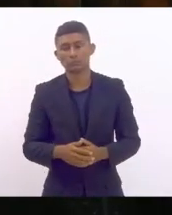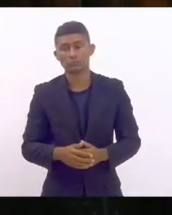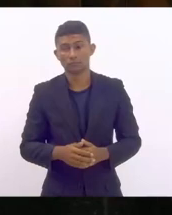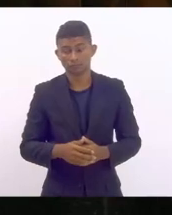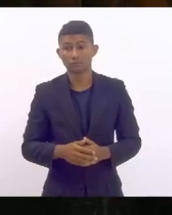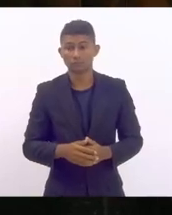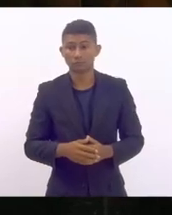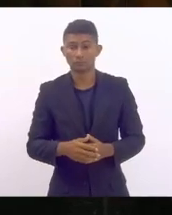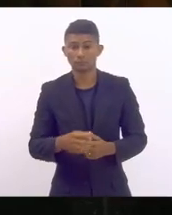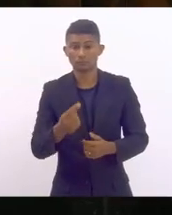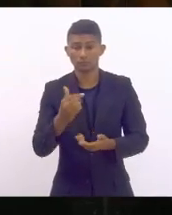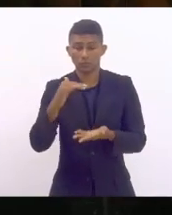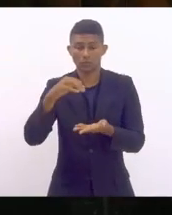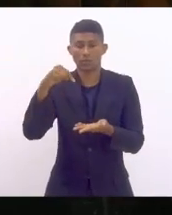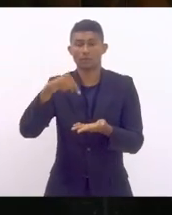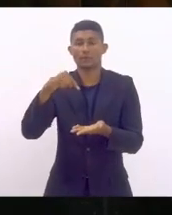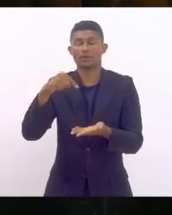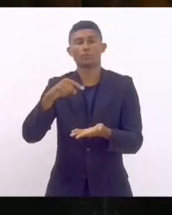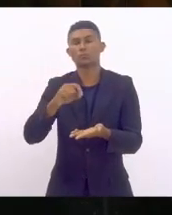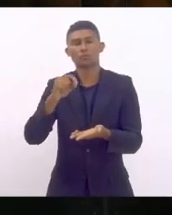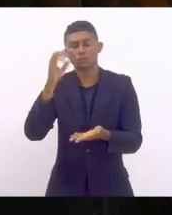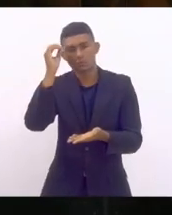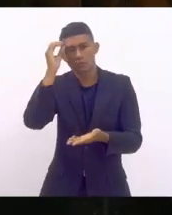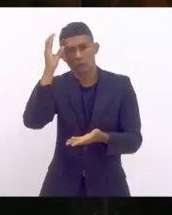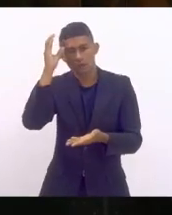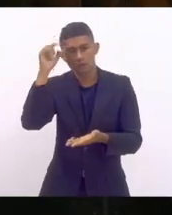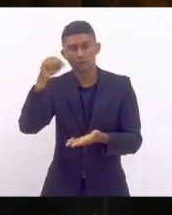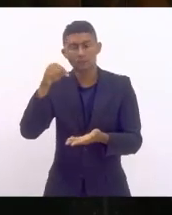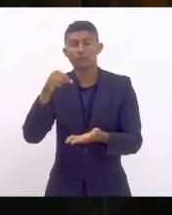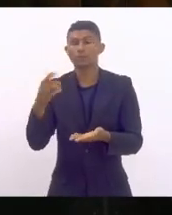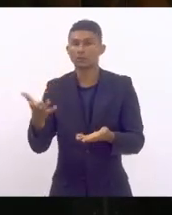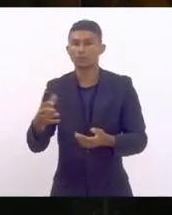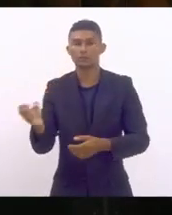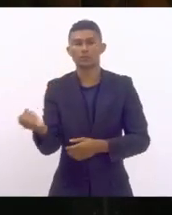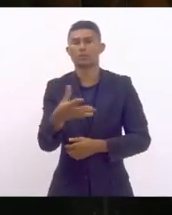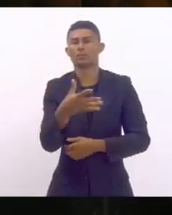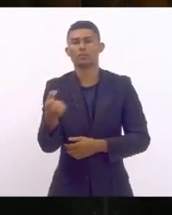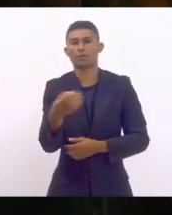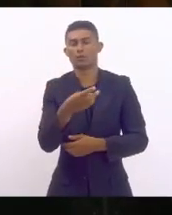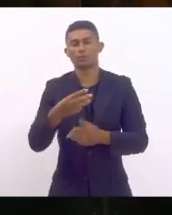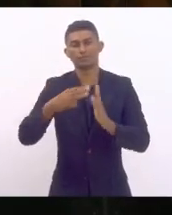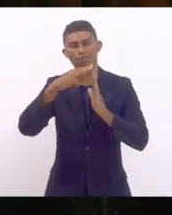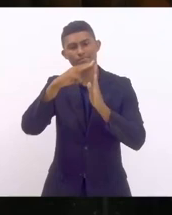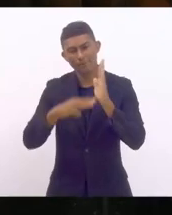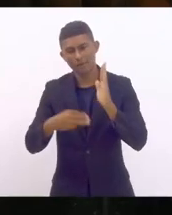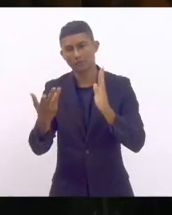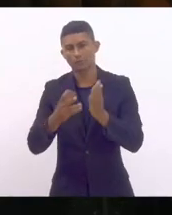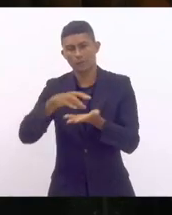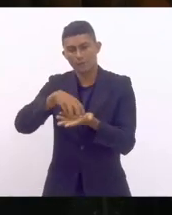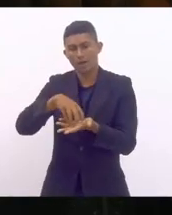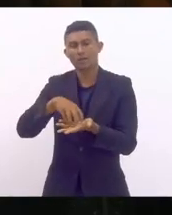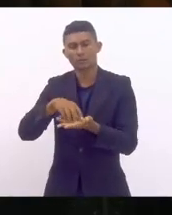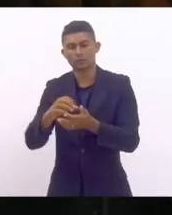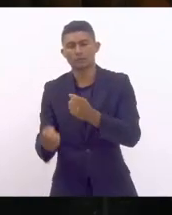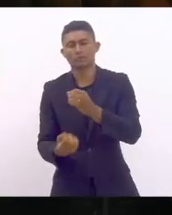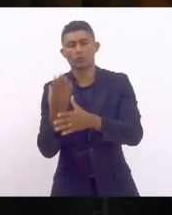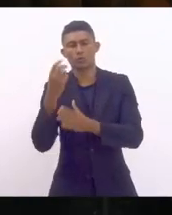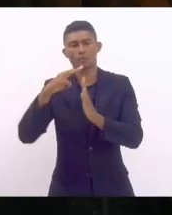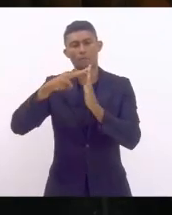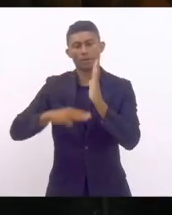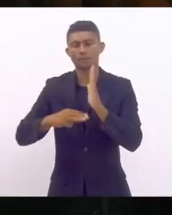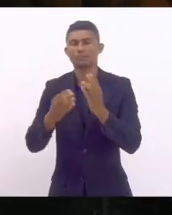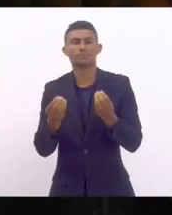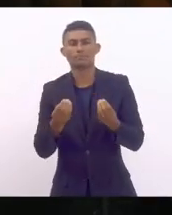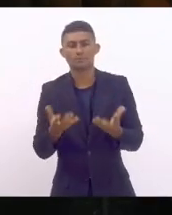temos o orçamento do conhecimento que é uma metodologia inédita desenvolvida pelo Observatório com o